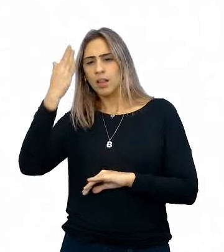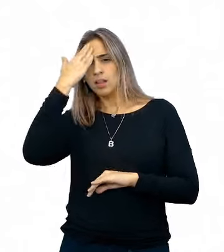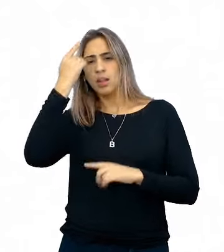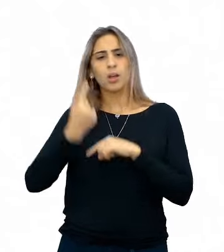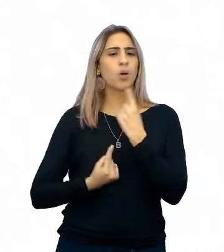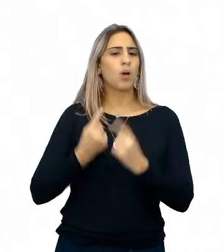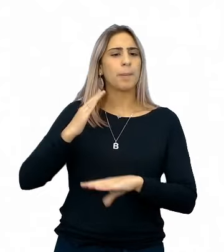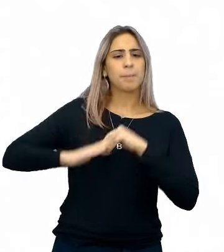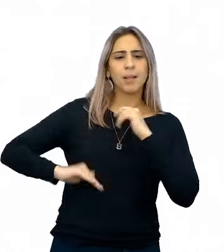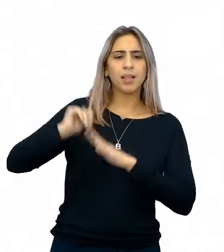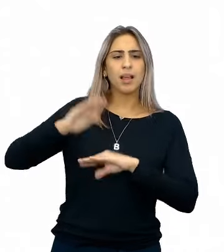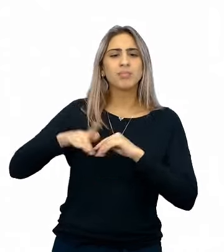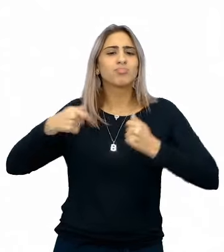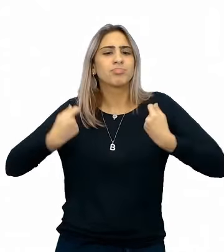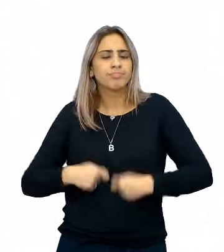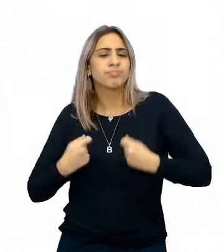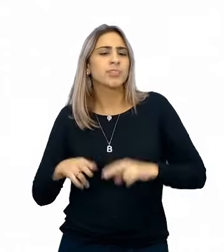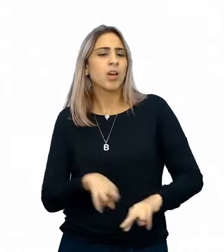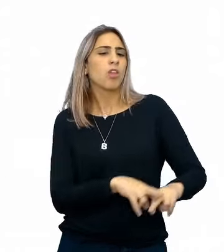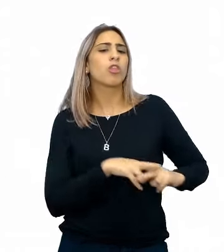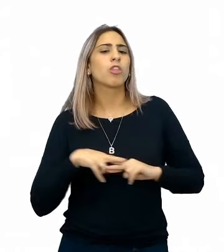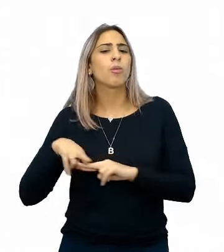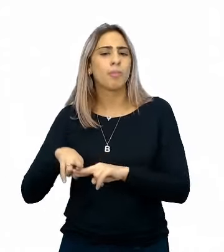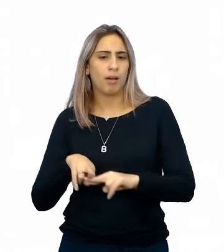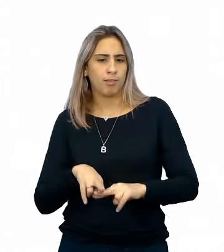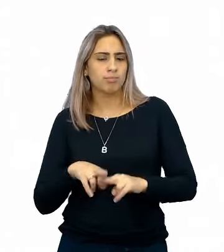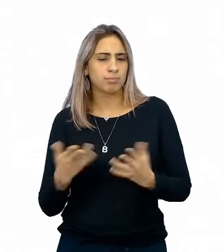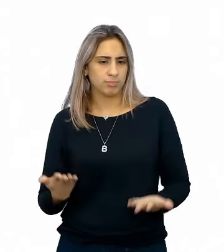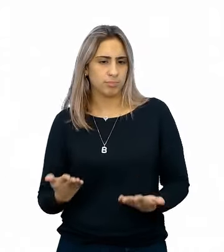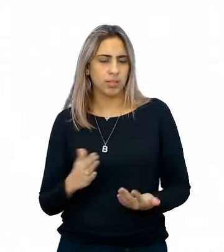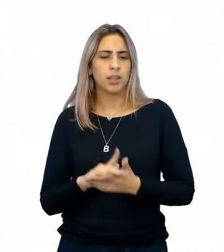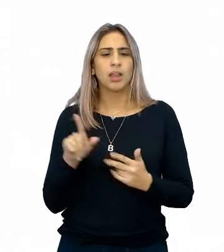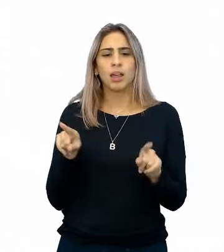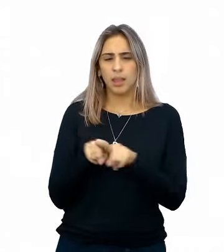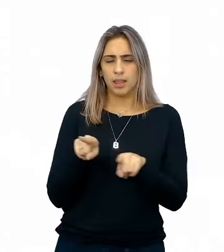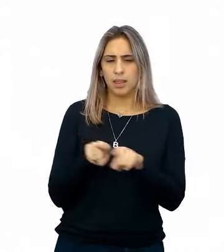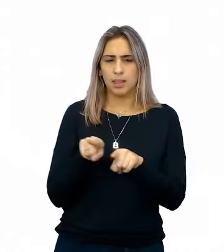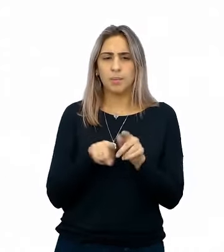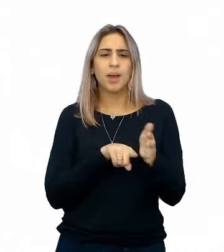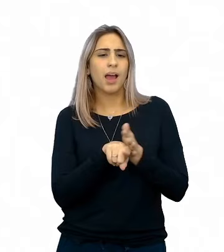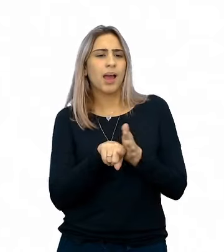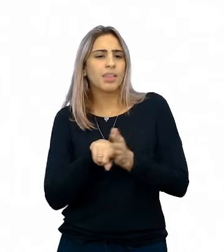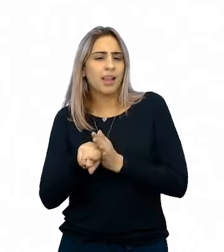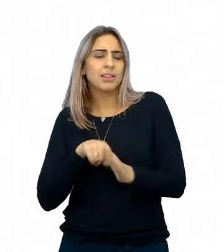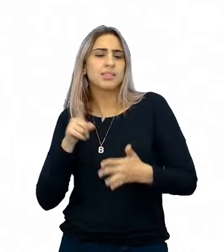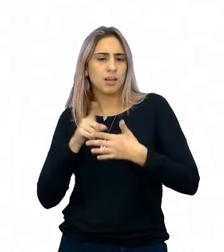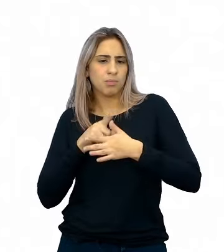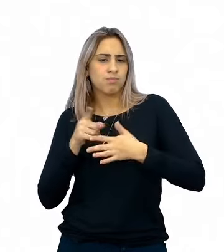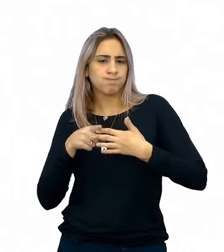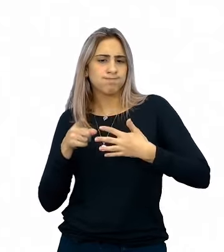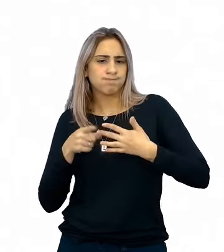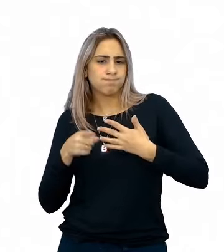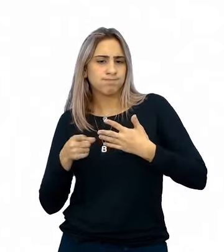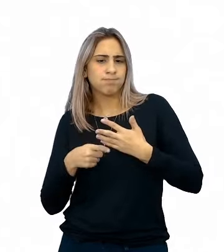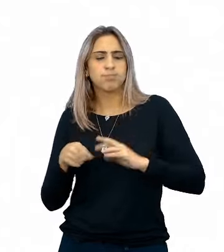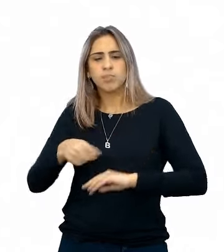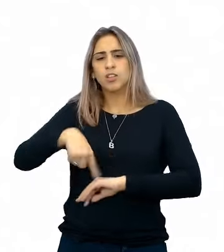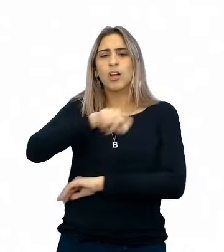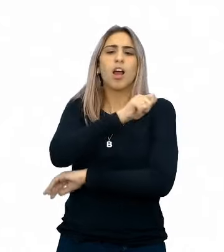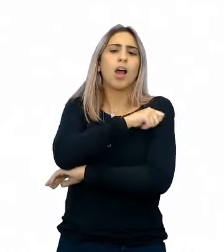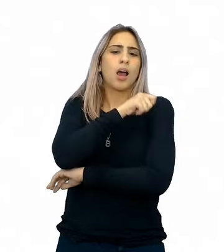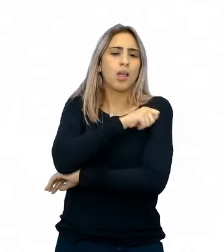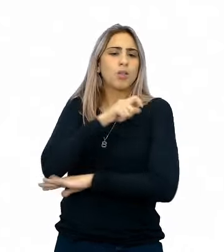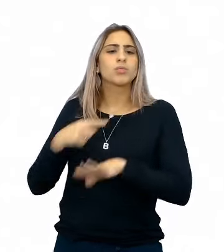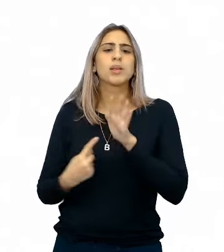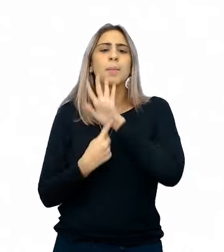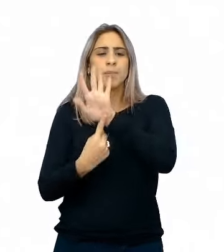da AP, buscando entender quais as habilidades precisam ser retomadas, analisamos os